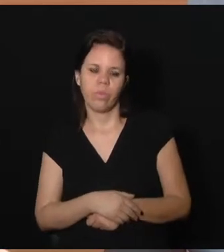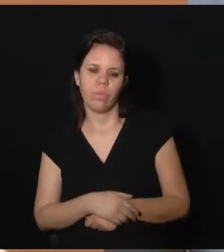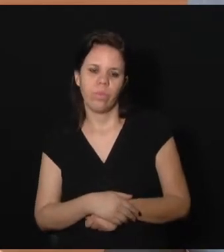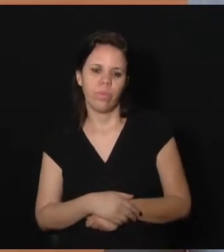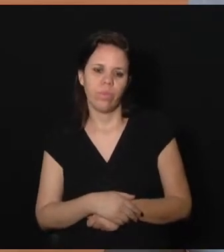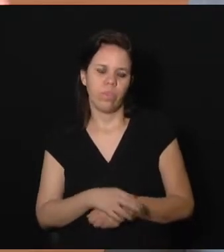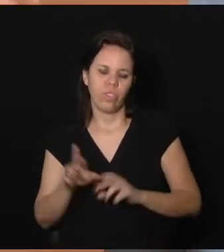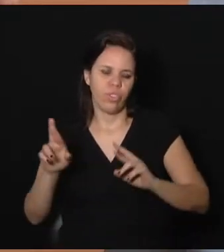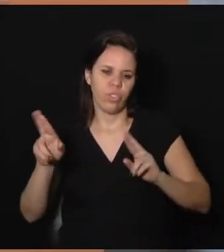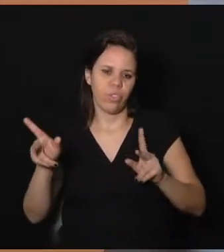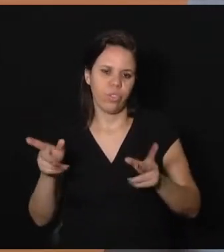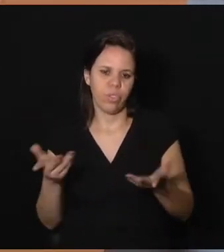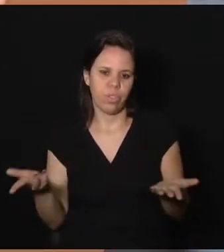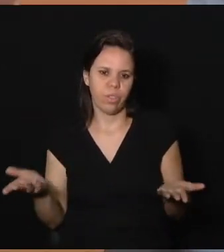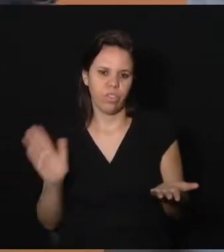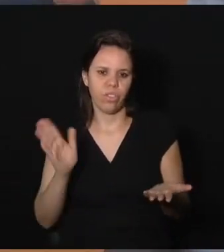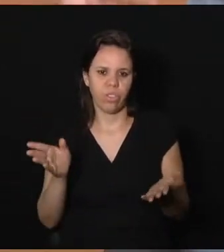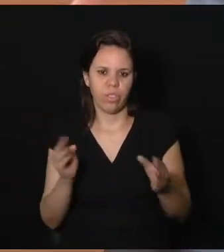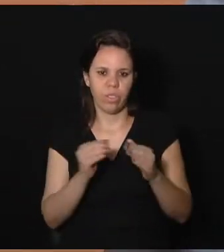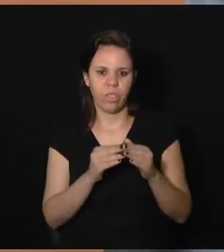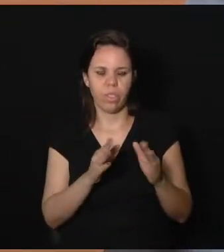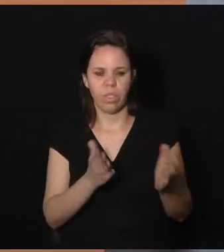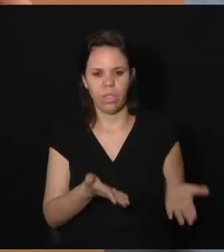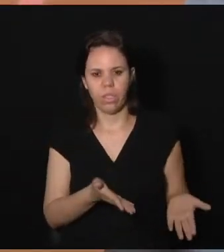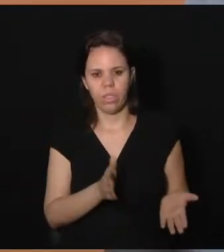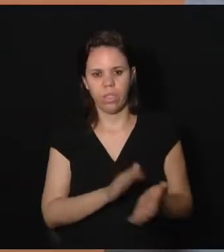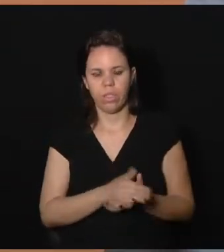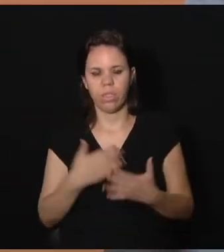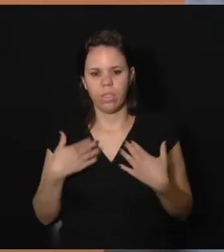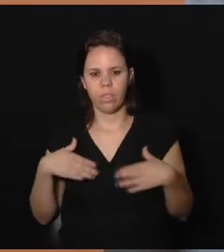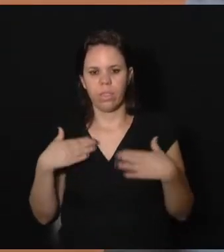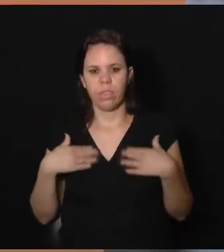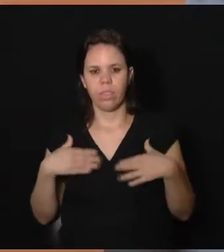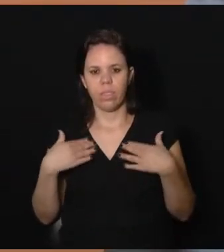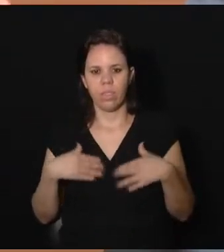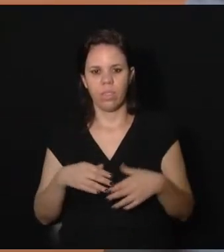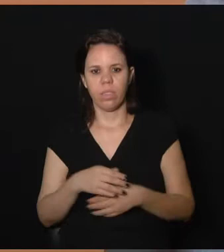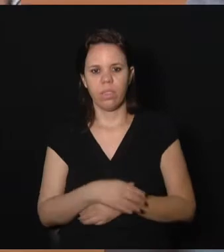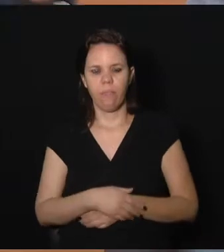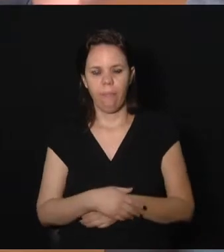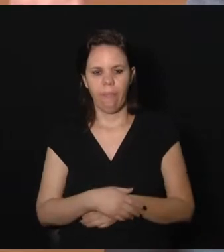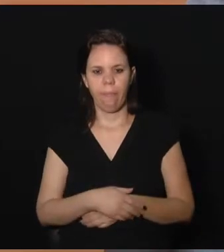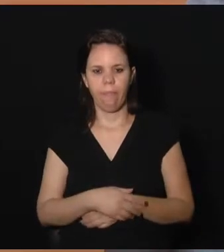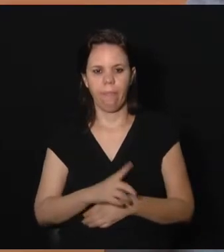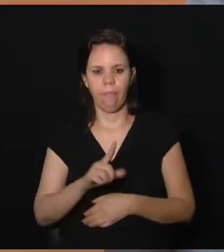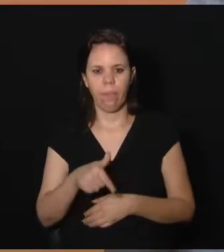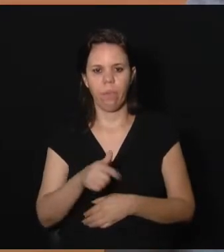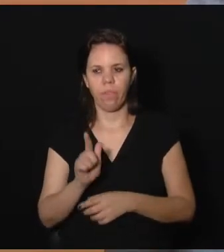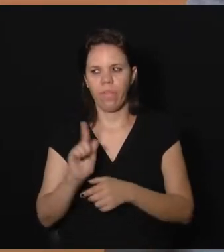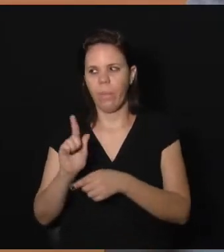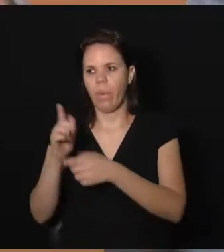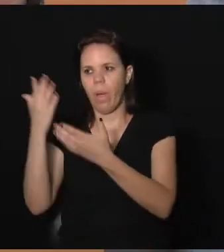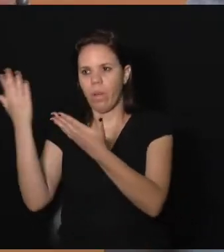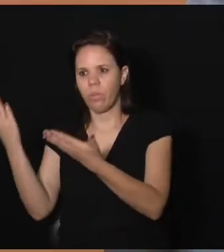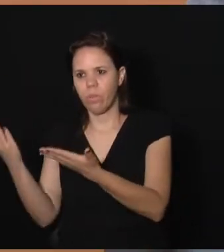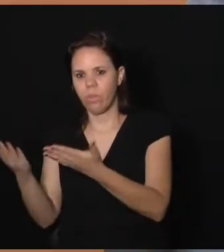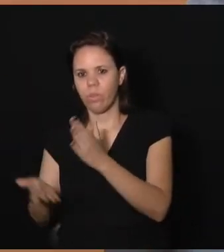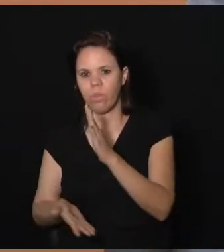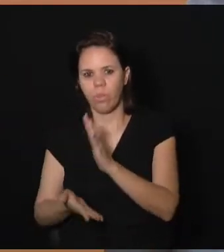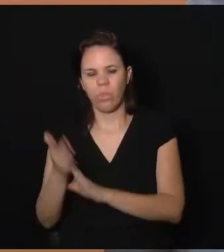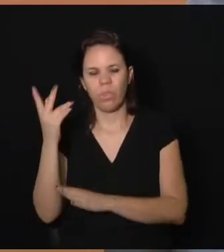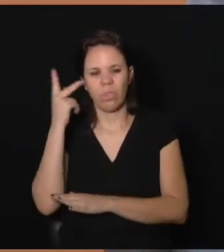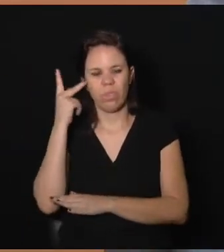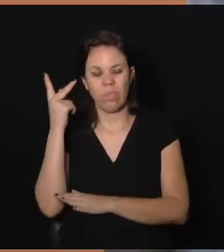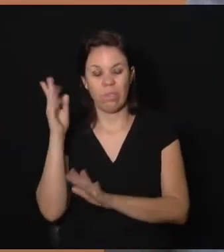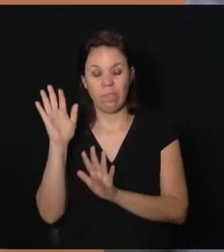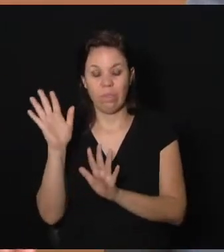completamente diferente, né? Você já está em casa, a facilidade, a tranquilidade, né? Aí você vai para Guarulhos, passar ali por São